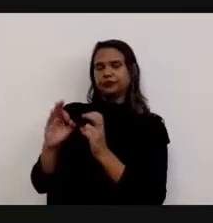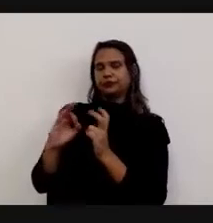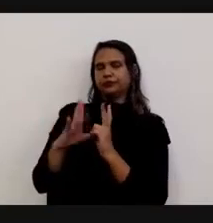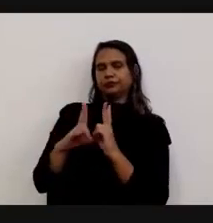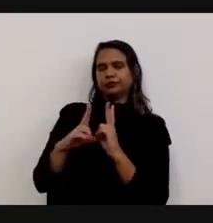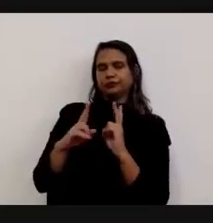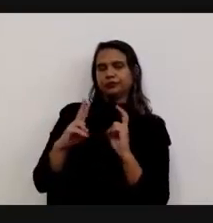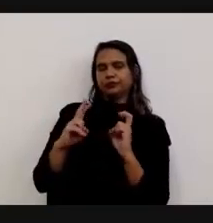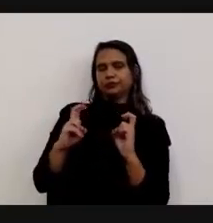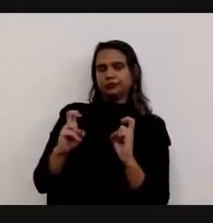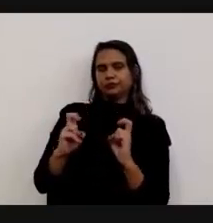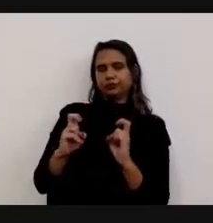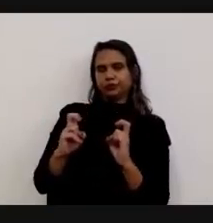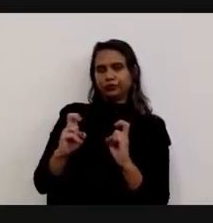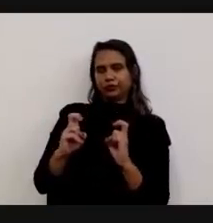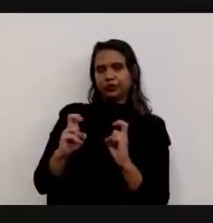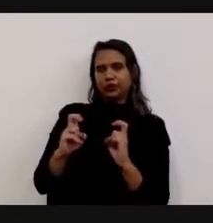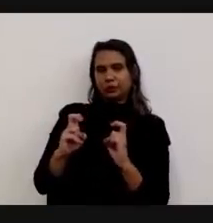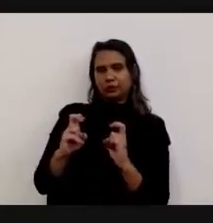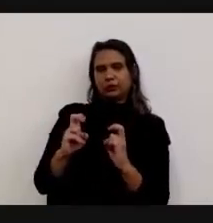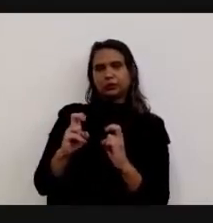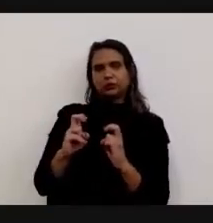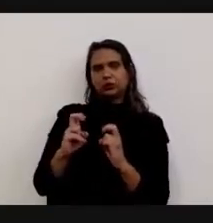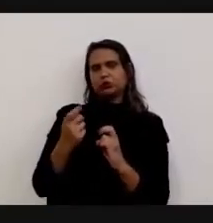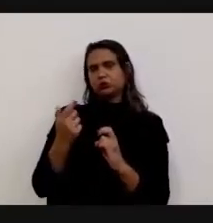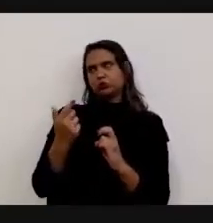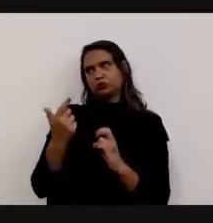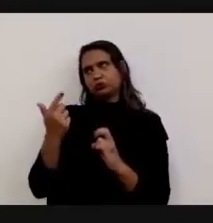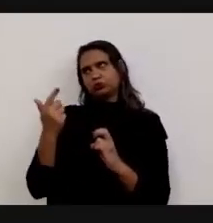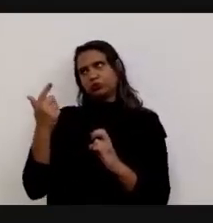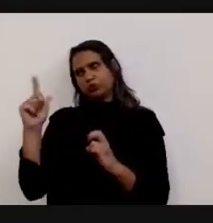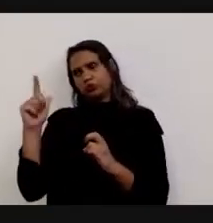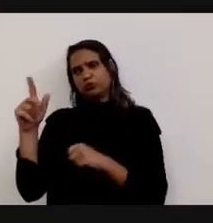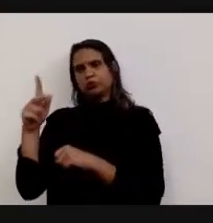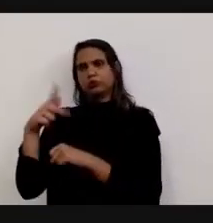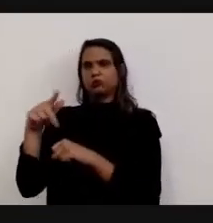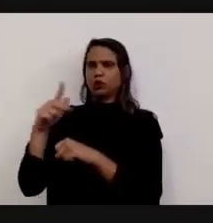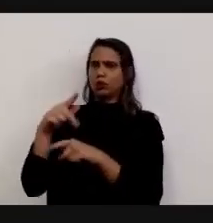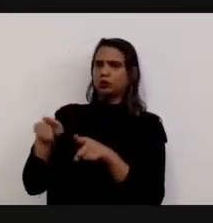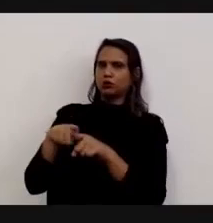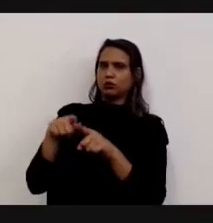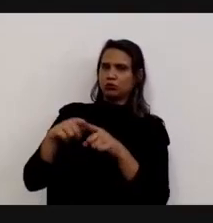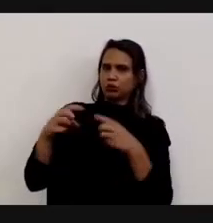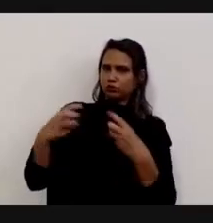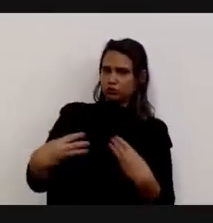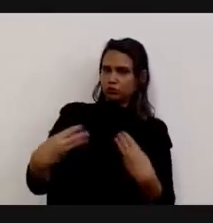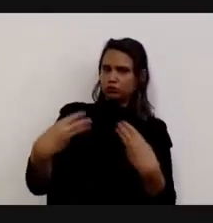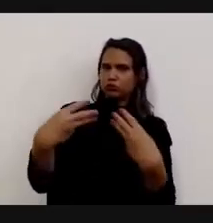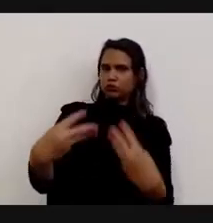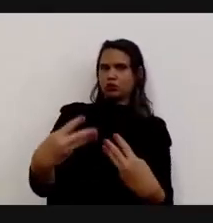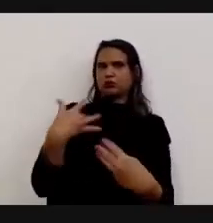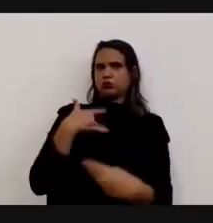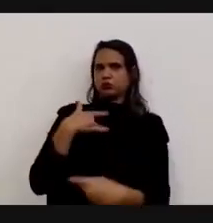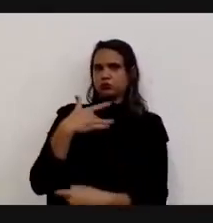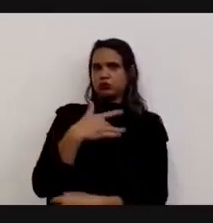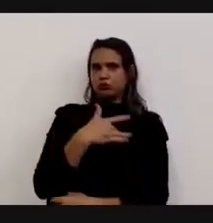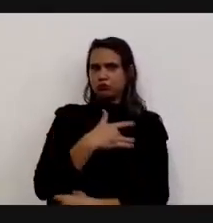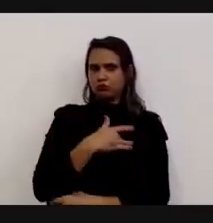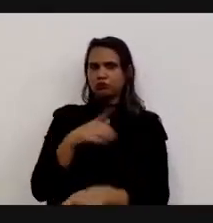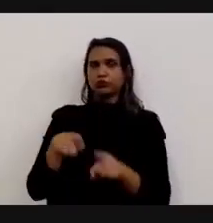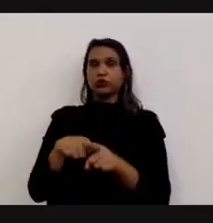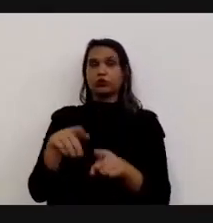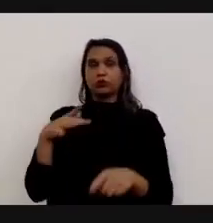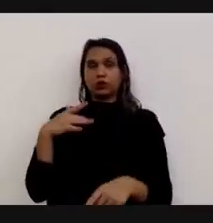questão, as questões internacionais, o Ministério da Saúde, através da CESAI, que é a Secretaria Especial de Saúde